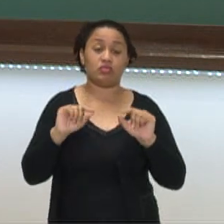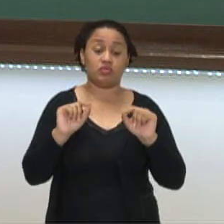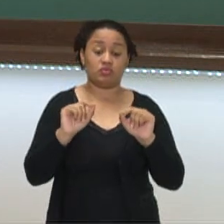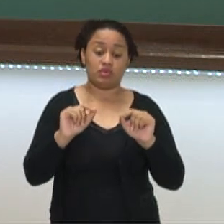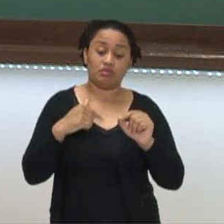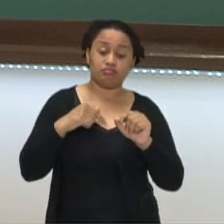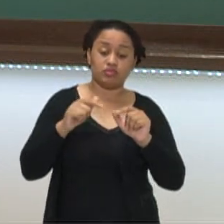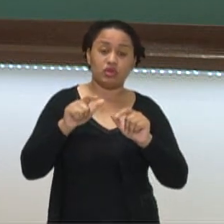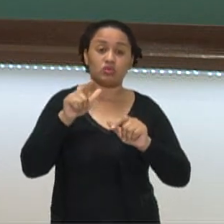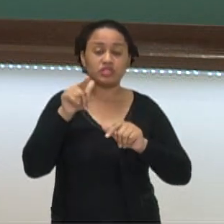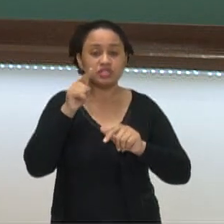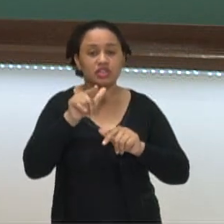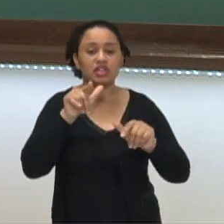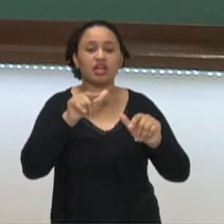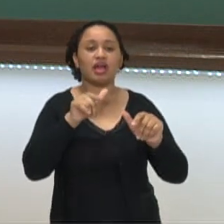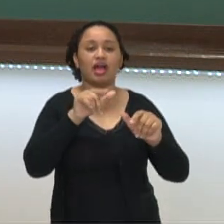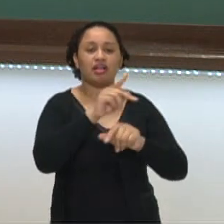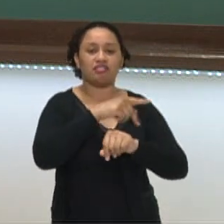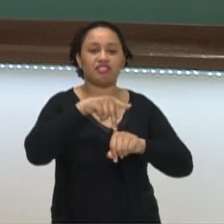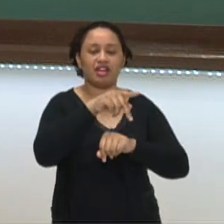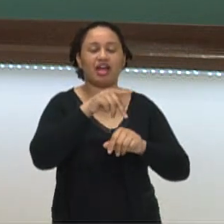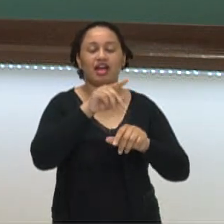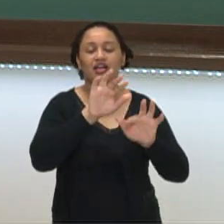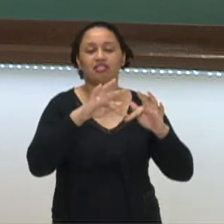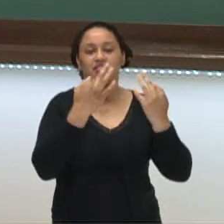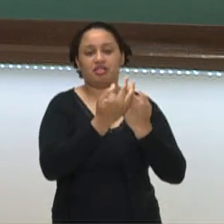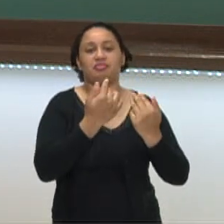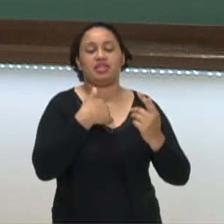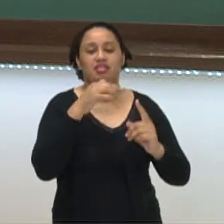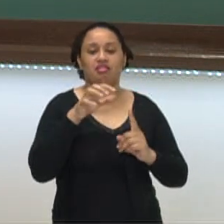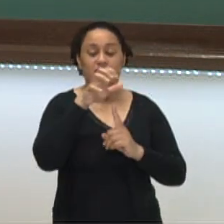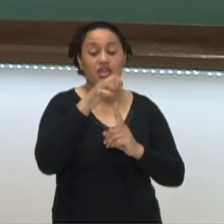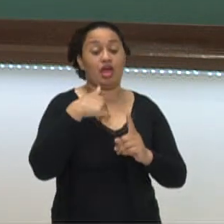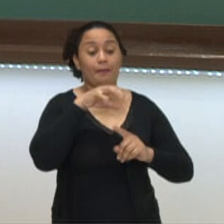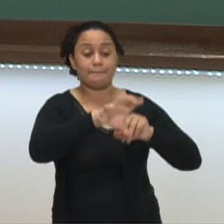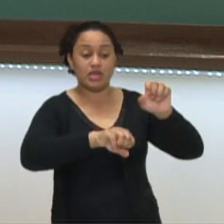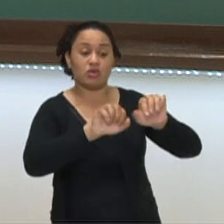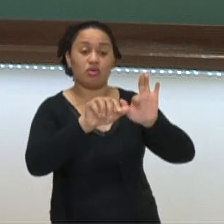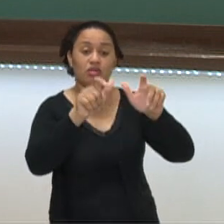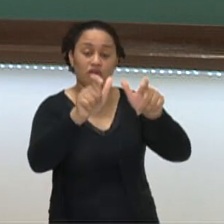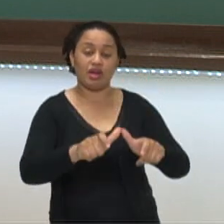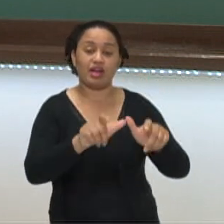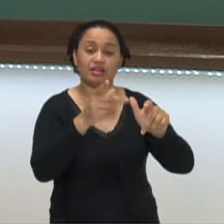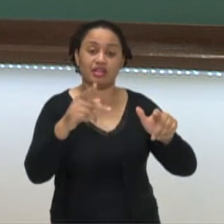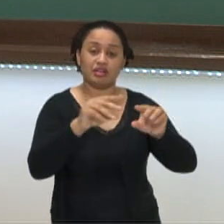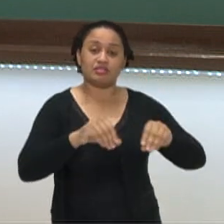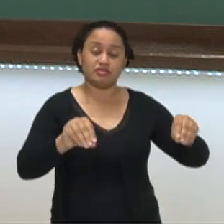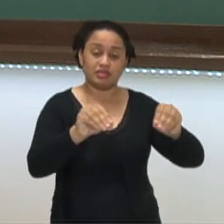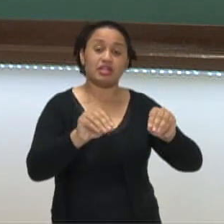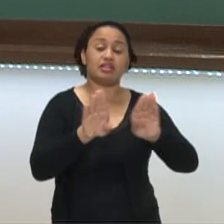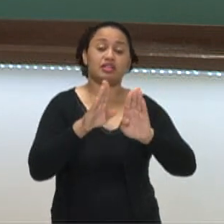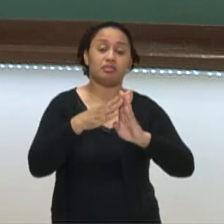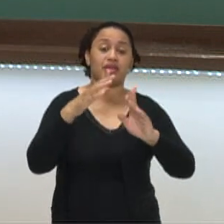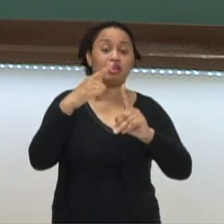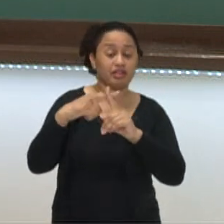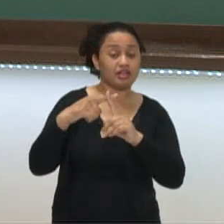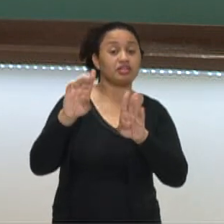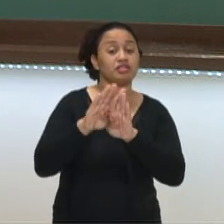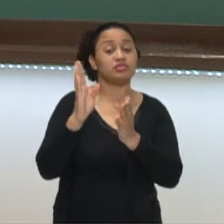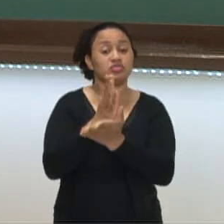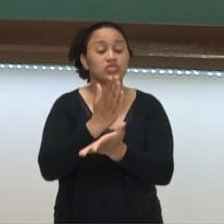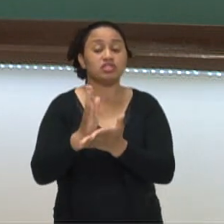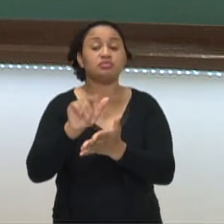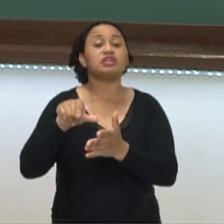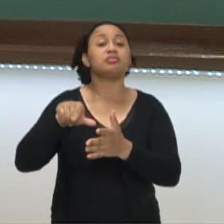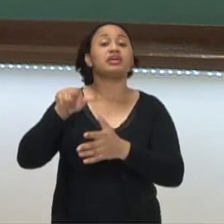de terras da família real, da igreja ortodoxa, dos grandes proprietários de terra e distribuição dessas